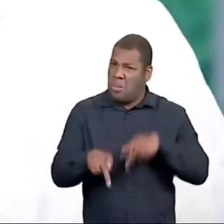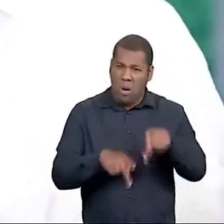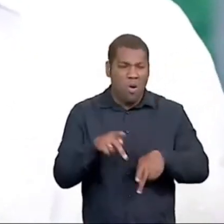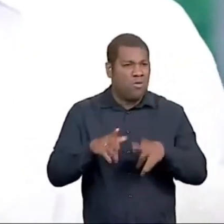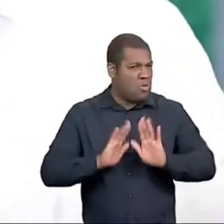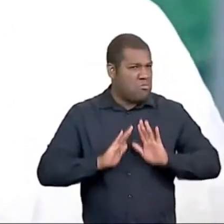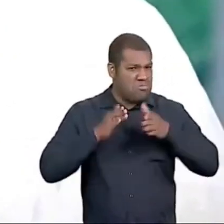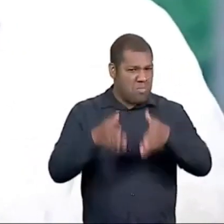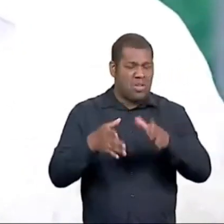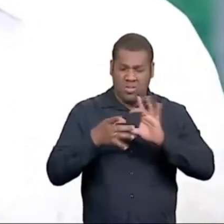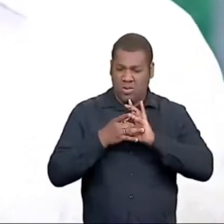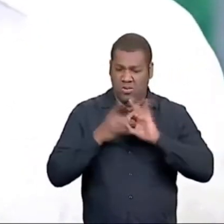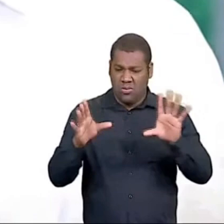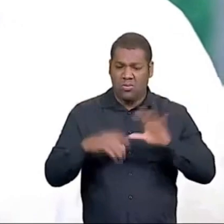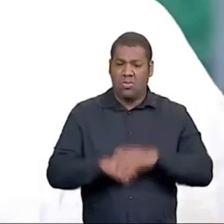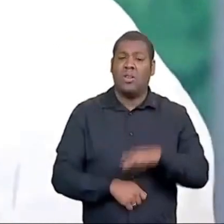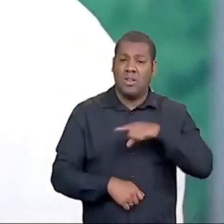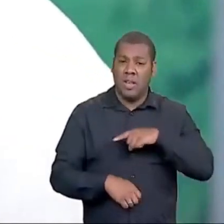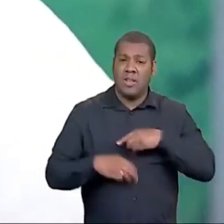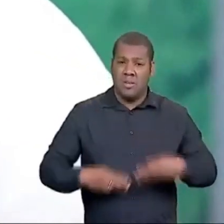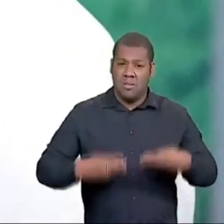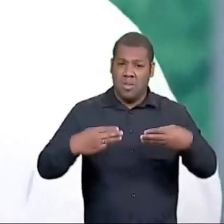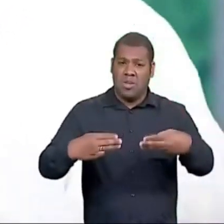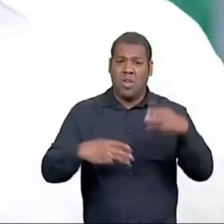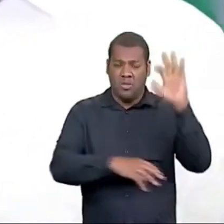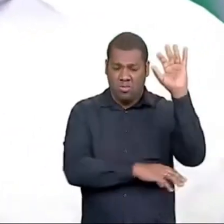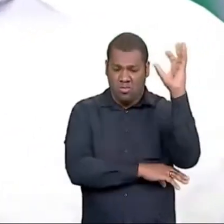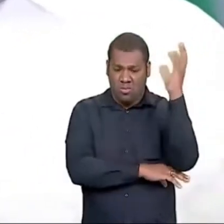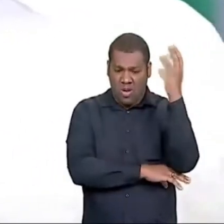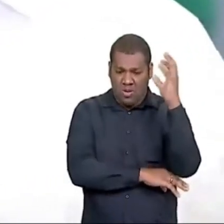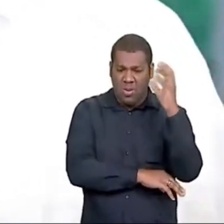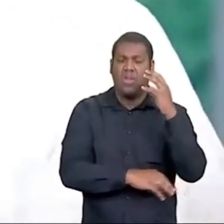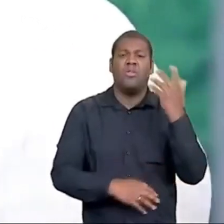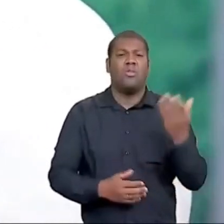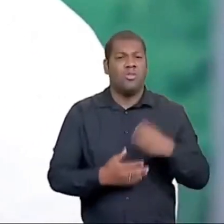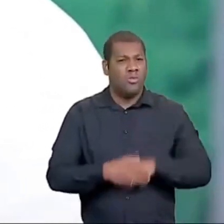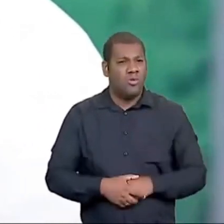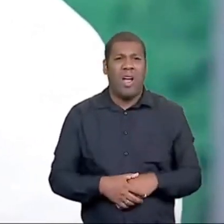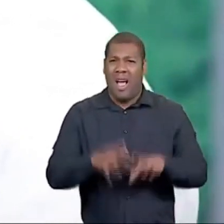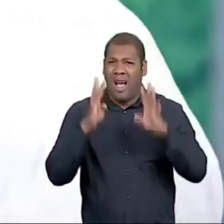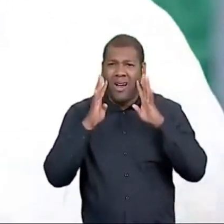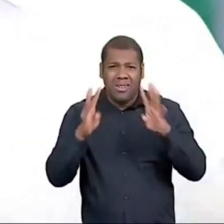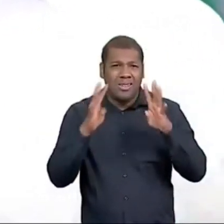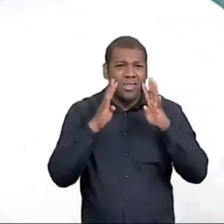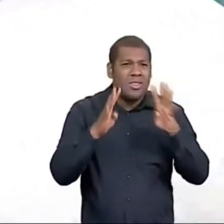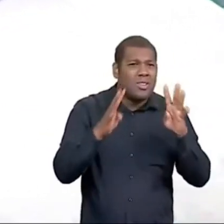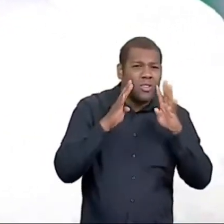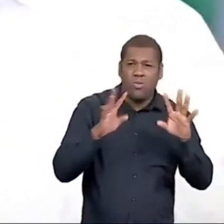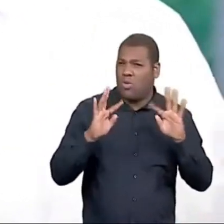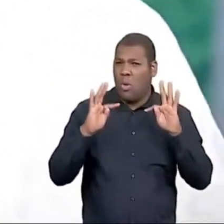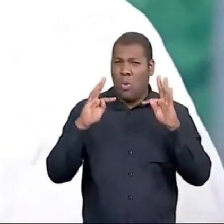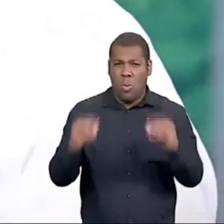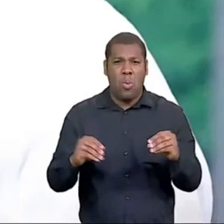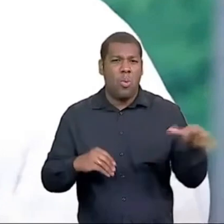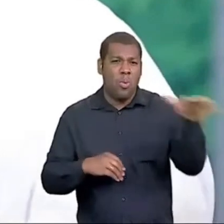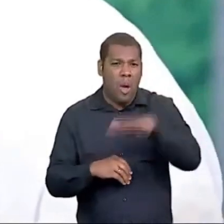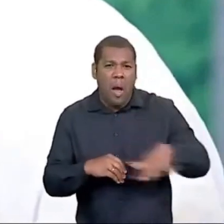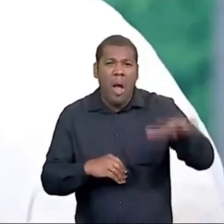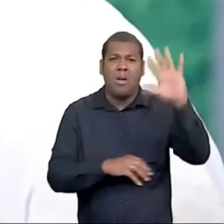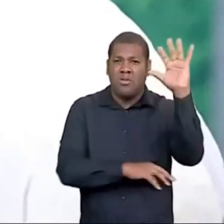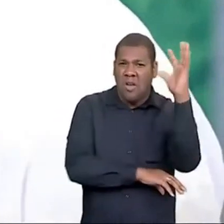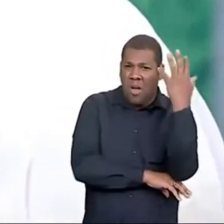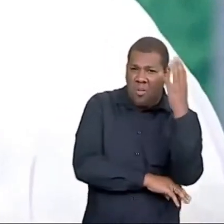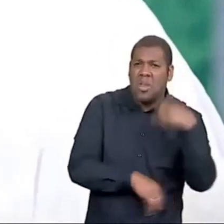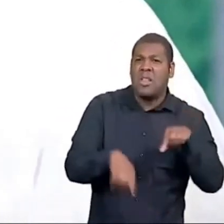o Ministério do Meio Ambiente que cuida de tudo aquilo que se fala do clima, tudo aquilo que se fala de floresta, tudo aquilo que se fala, sabe,